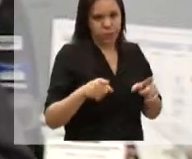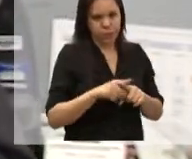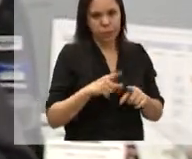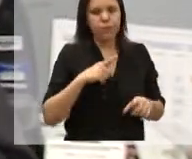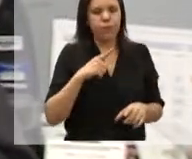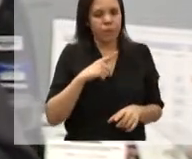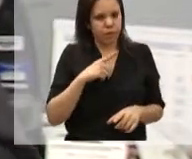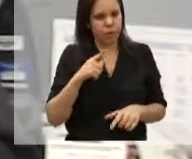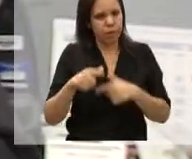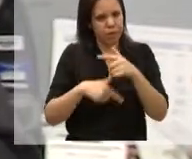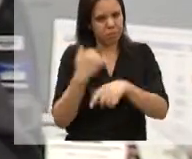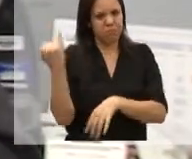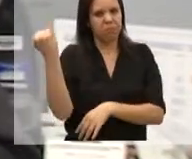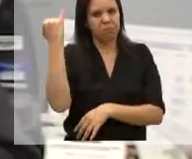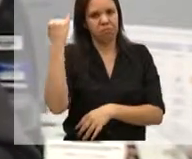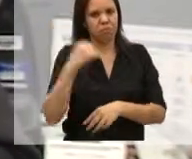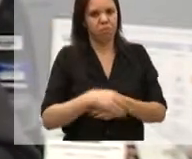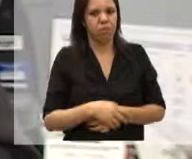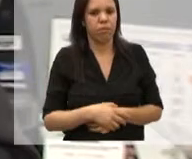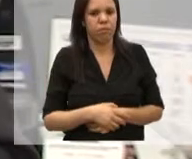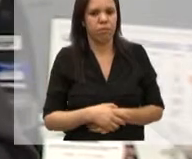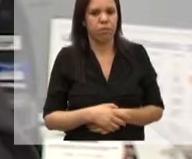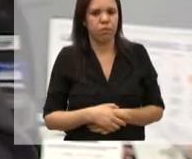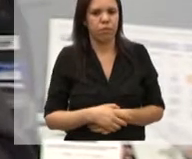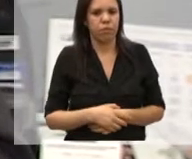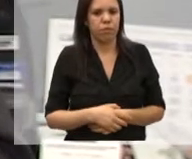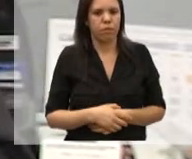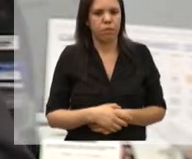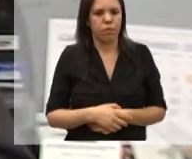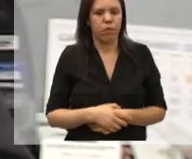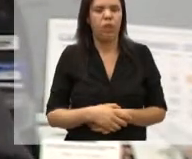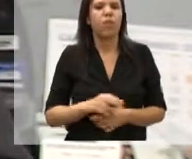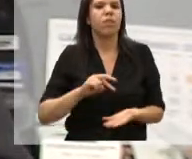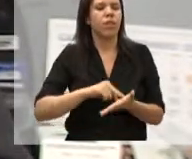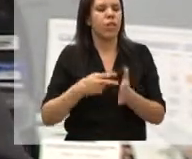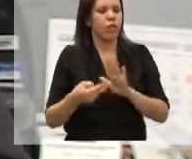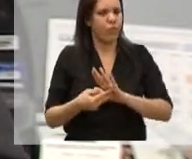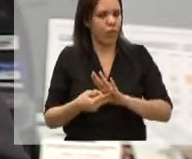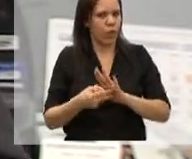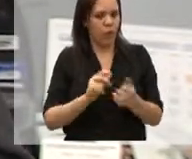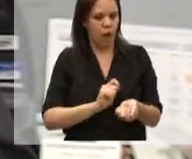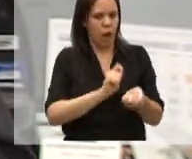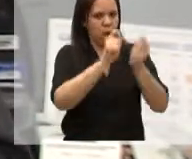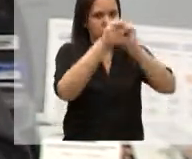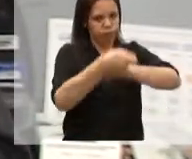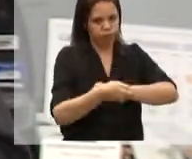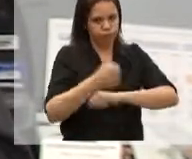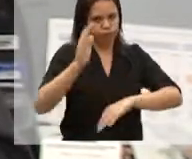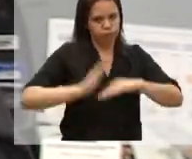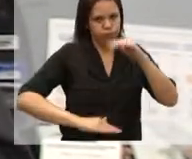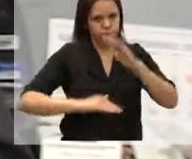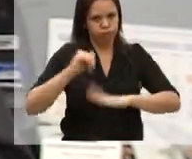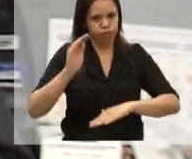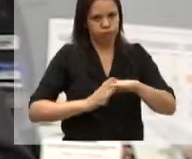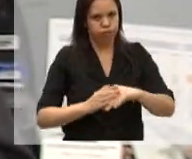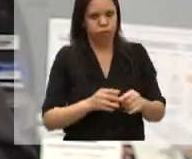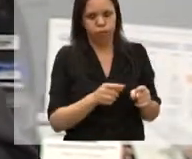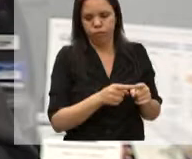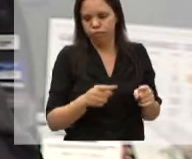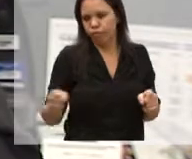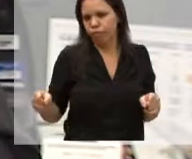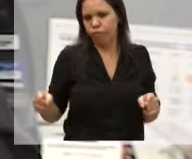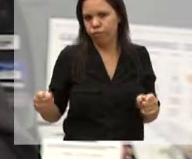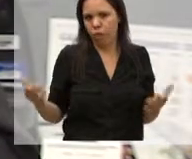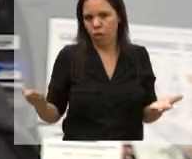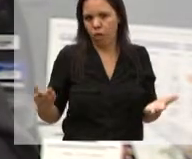acho importante, a gente chama isso de requalificação profissional. Porque nós estamos passando um